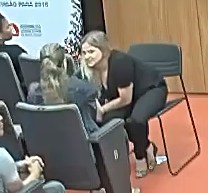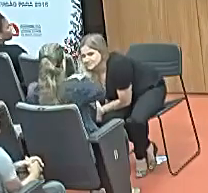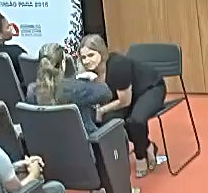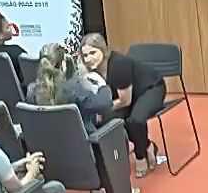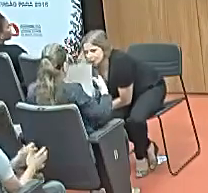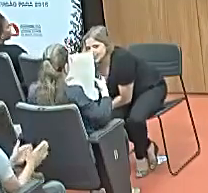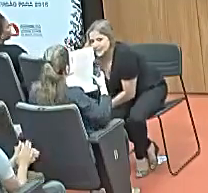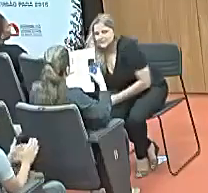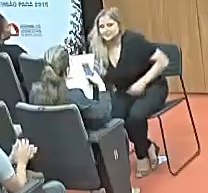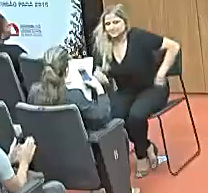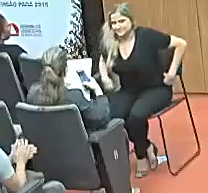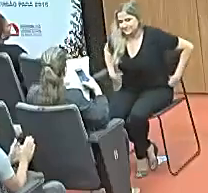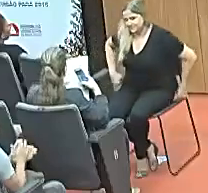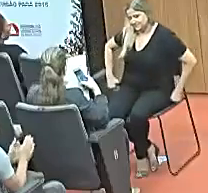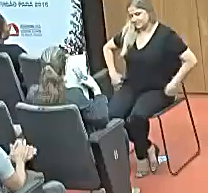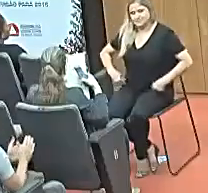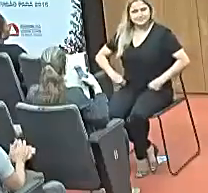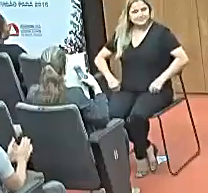conosco